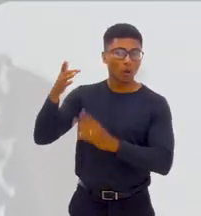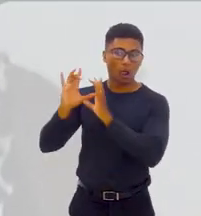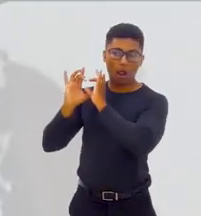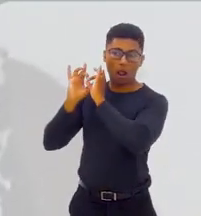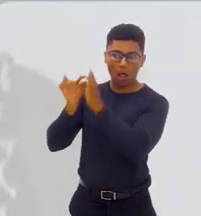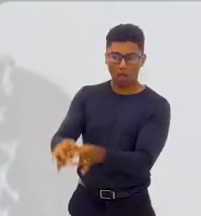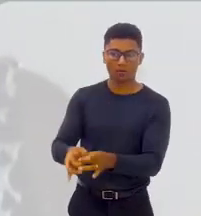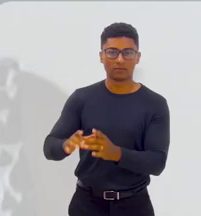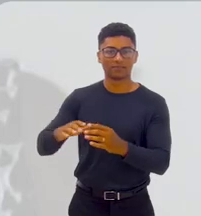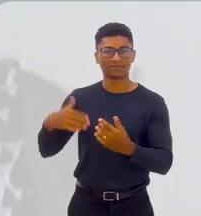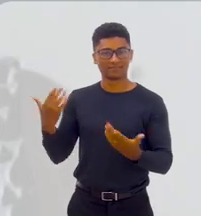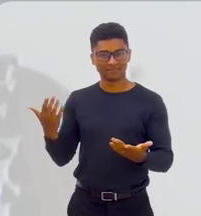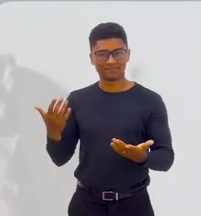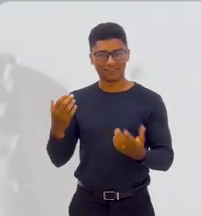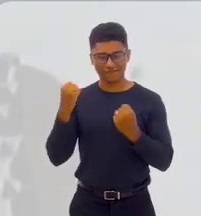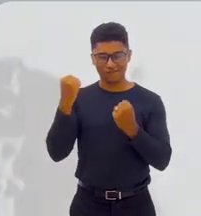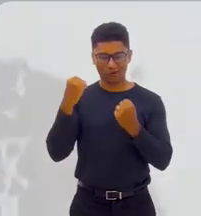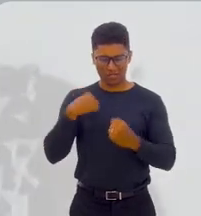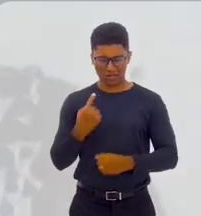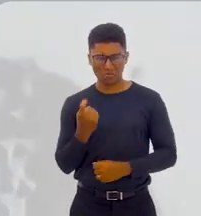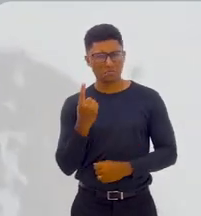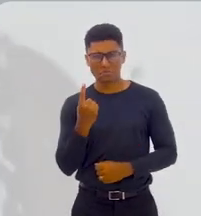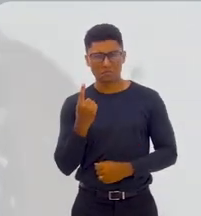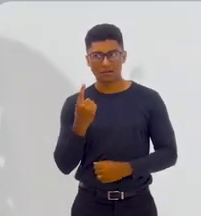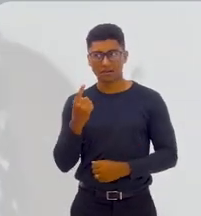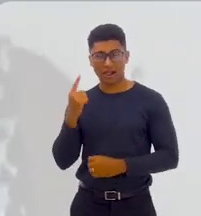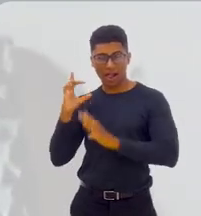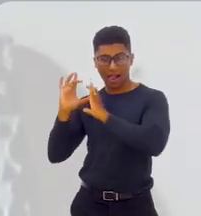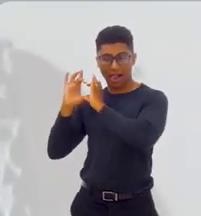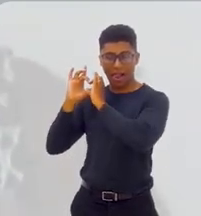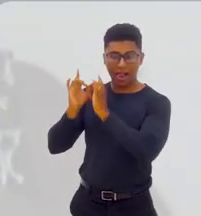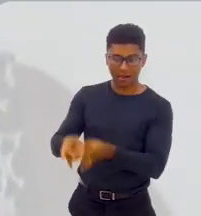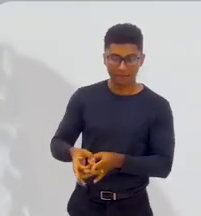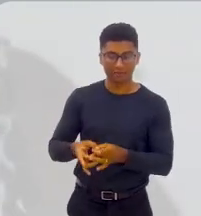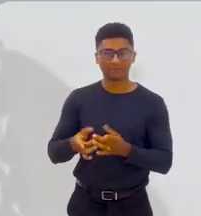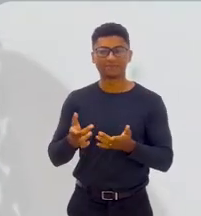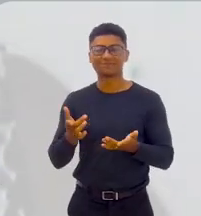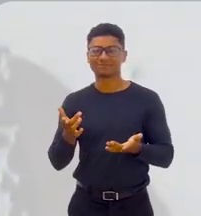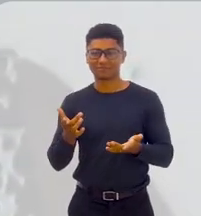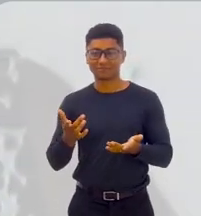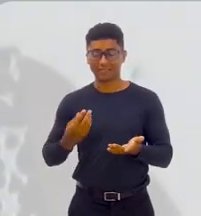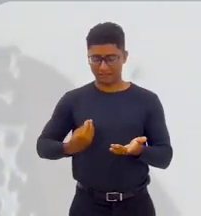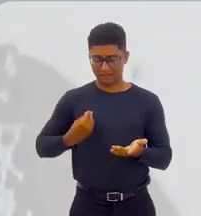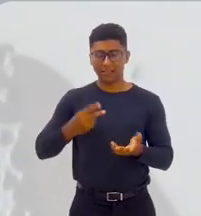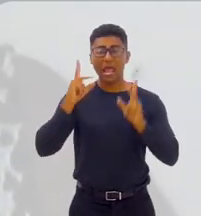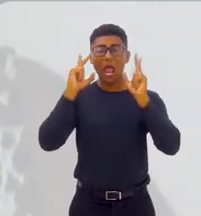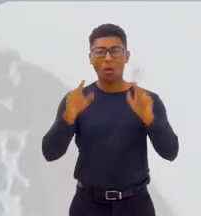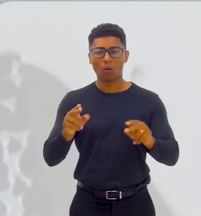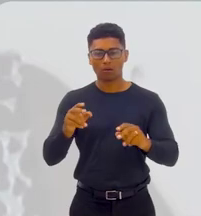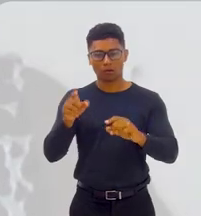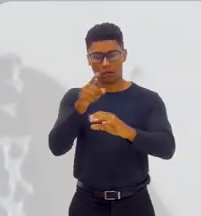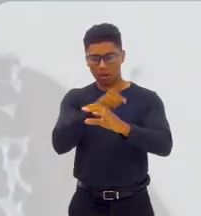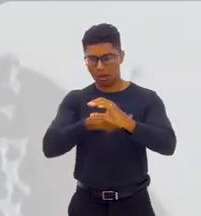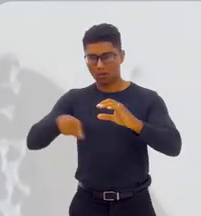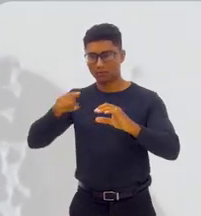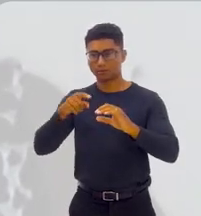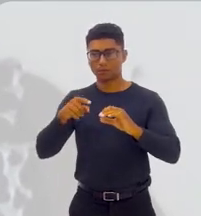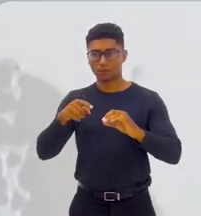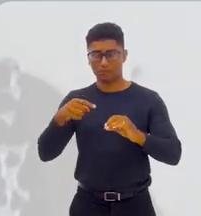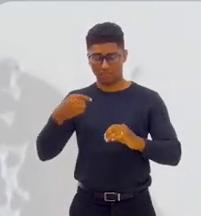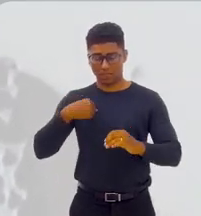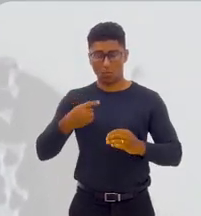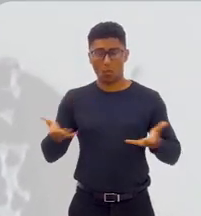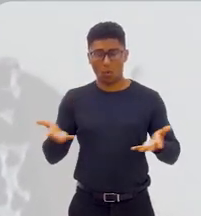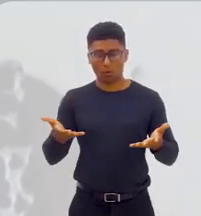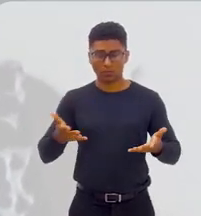Então, essa força não é só minha. Elas sou eu sou elas, né? É uma mistura, é um ciclo, né? A vida é ciclo, né? Então eu tô aqui hoje,